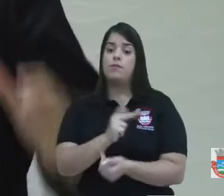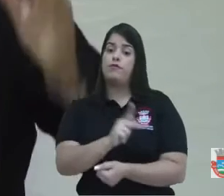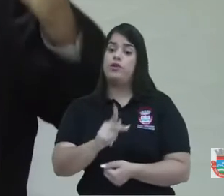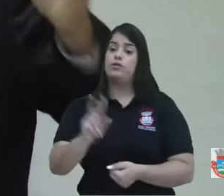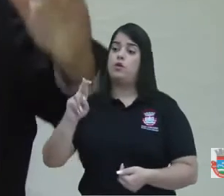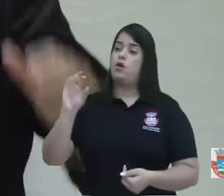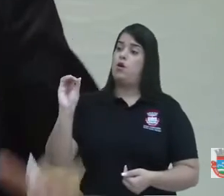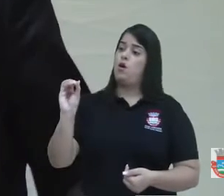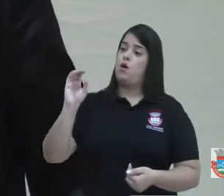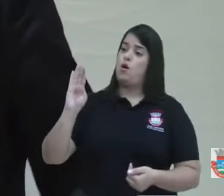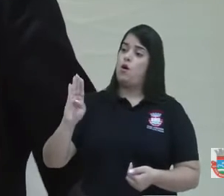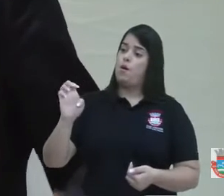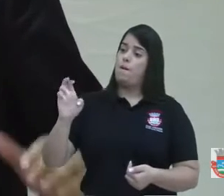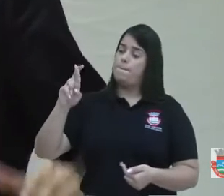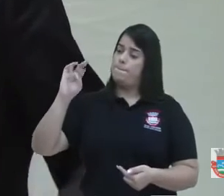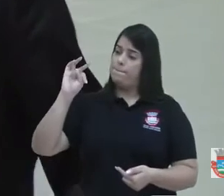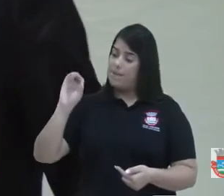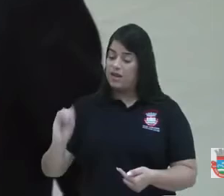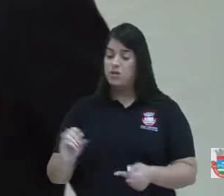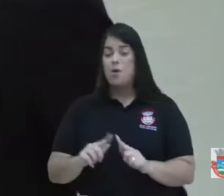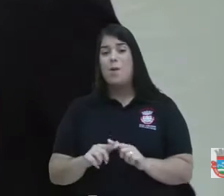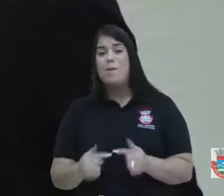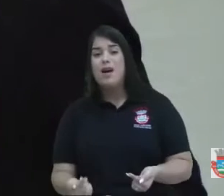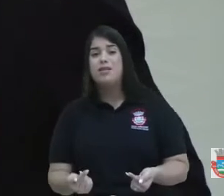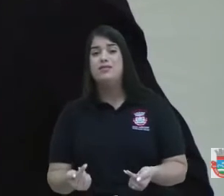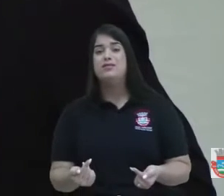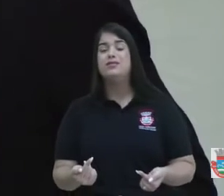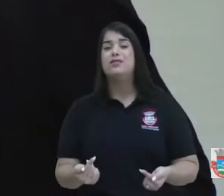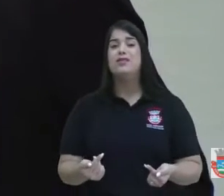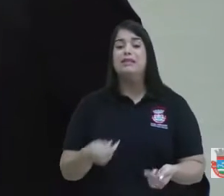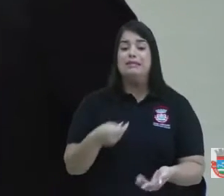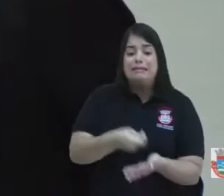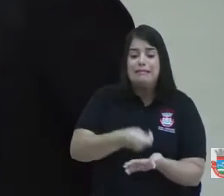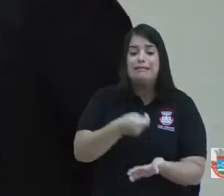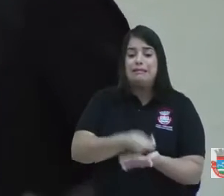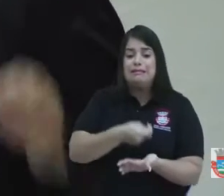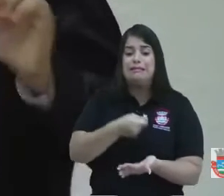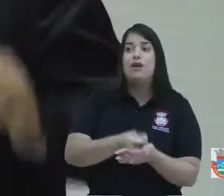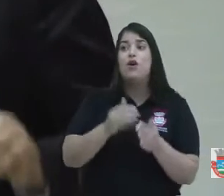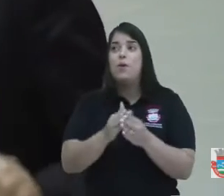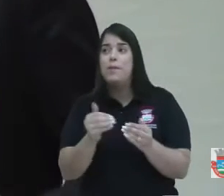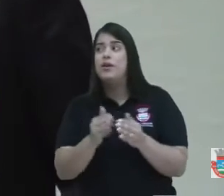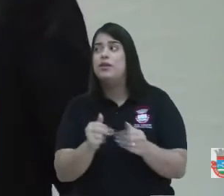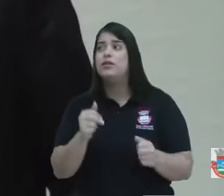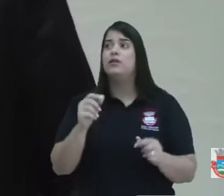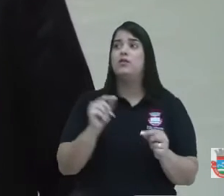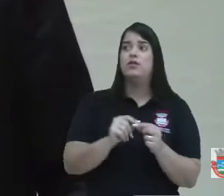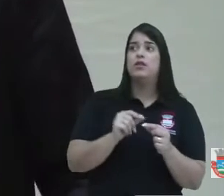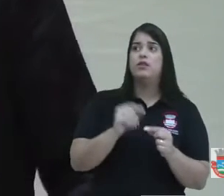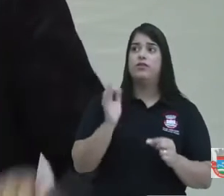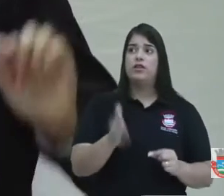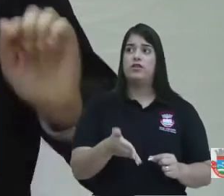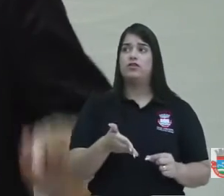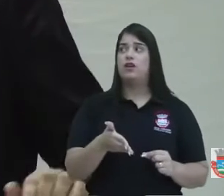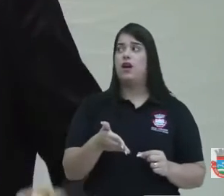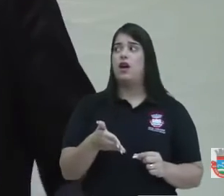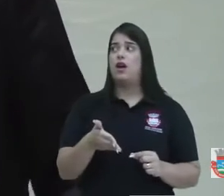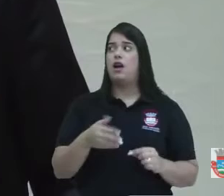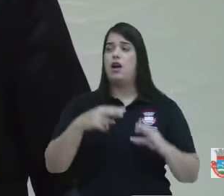bonita juntamente com a quadra. Mas por essas cobranças, esses pedidos que a gente fez aqui nessa casa,